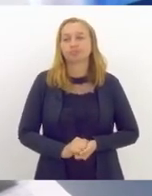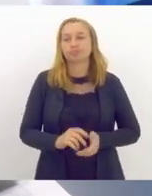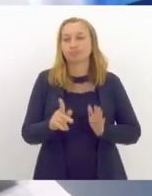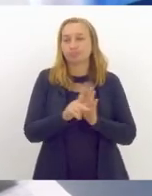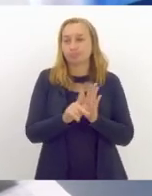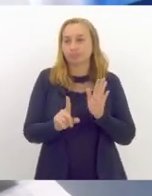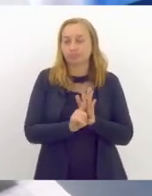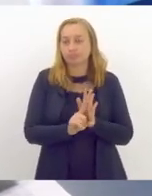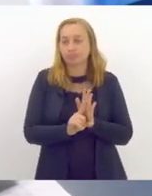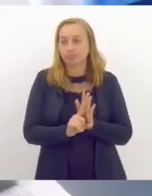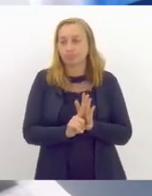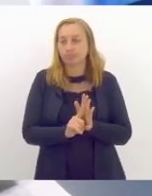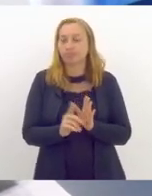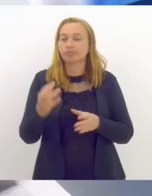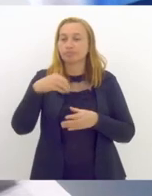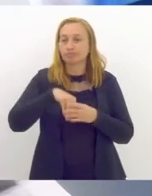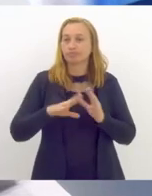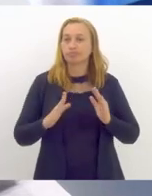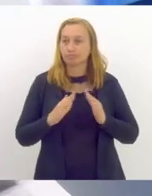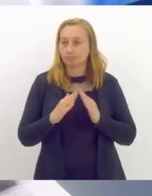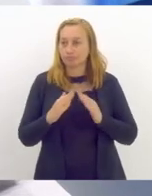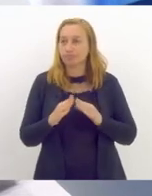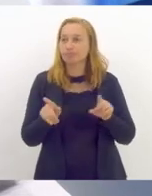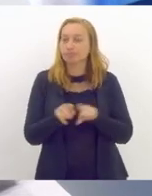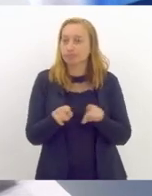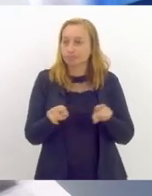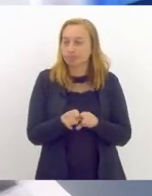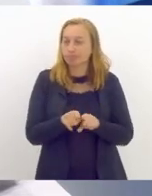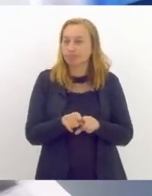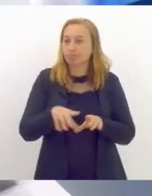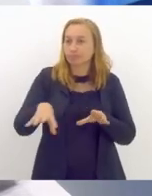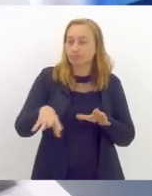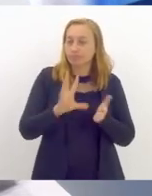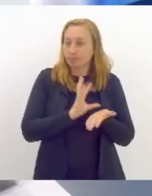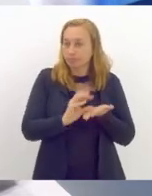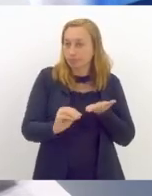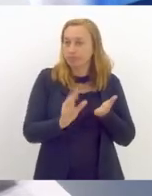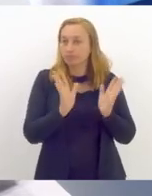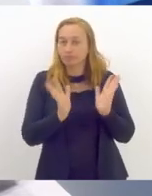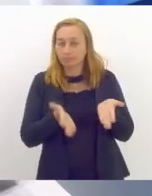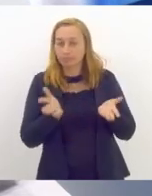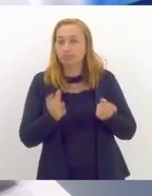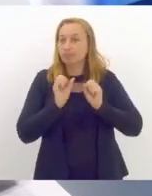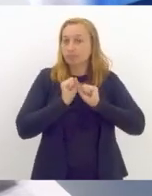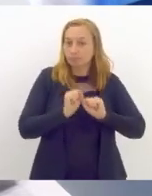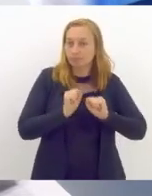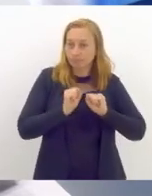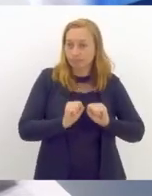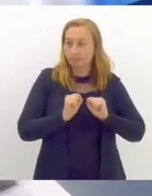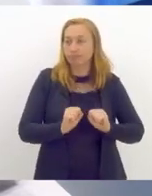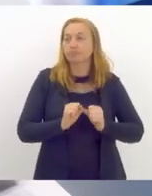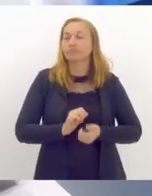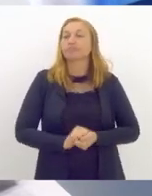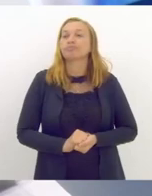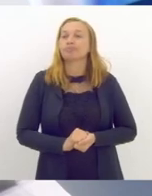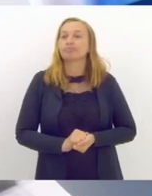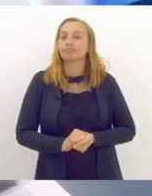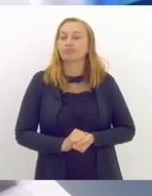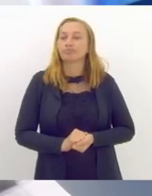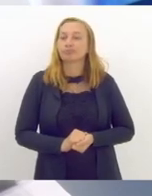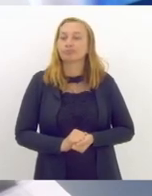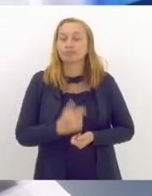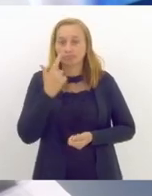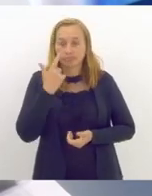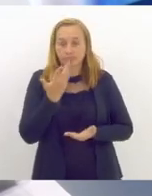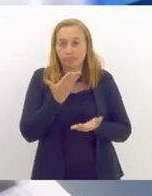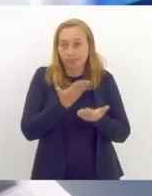projeto de lei tramitando na casa que também tá na pauta a gente poderia postergar essa